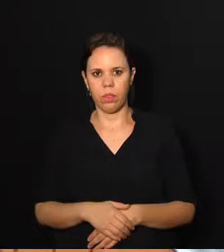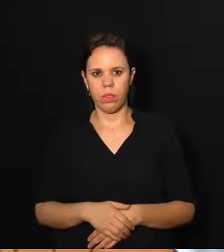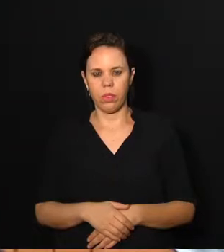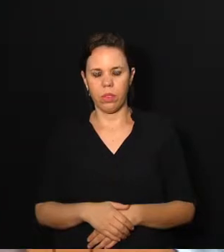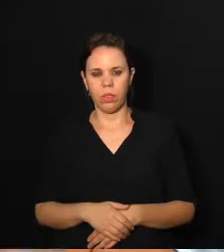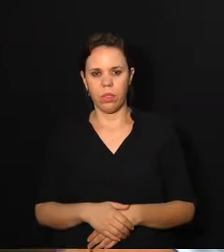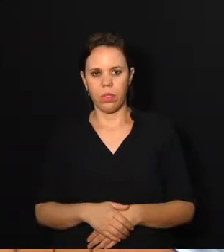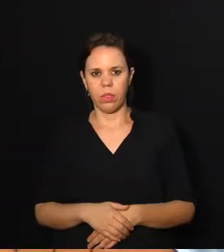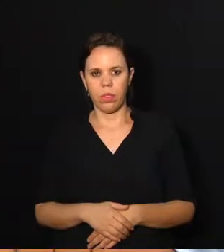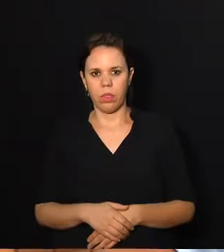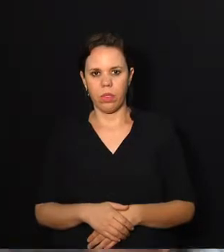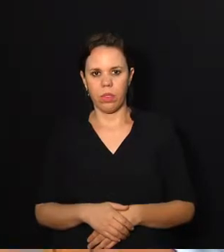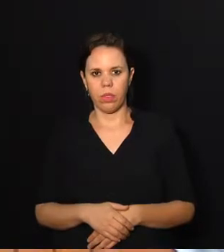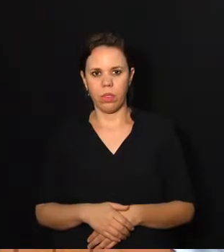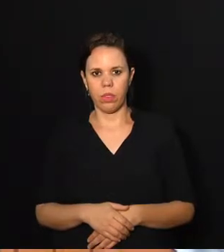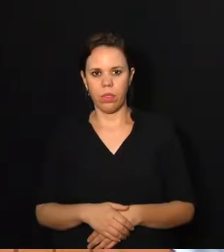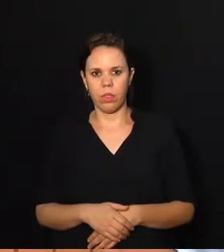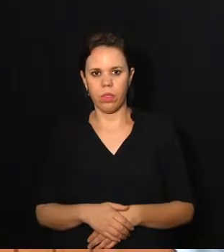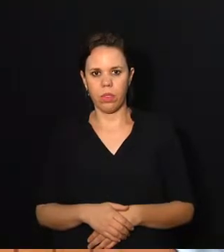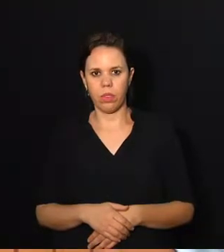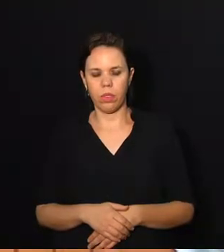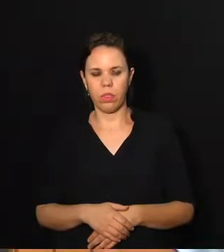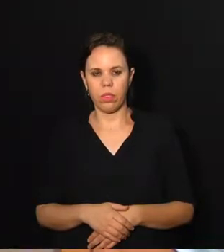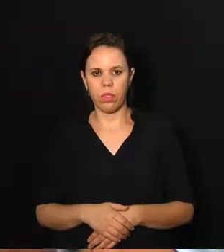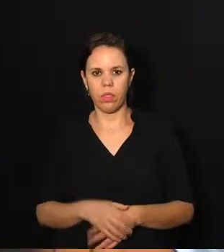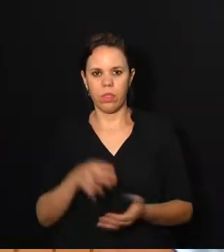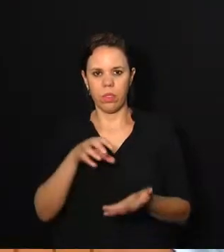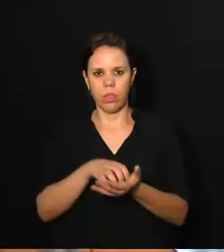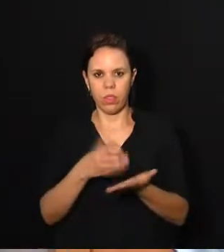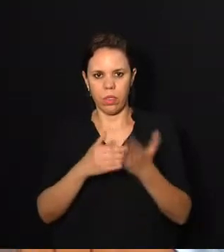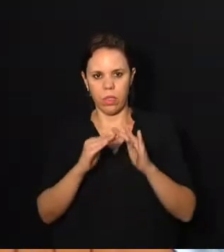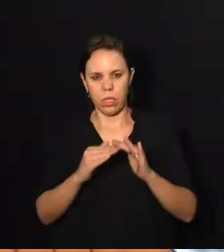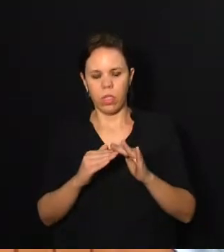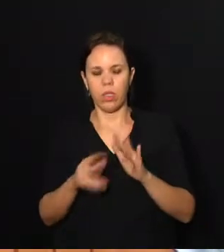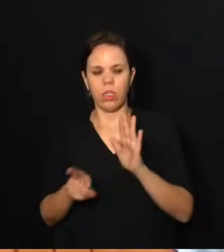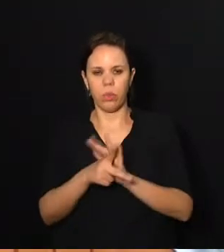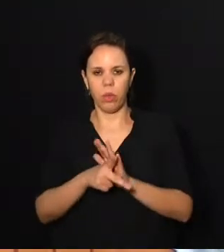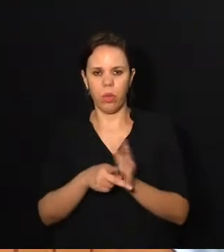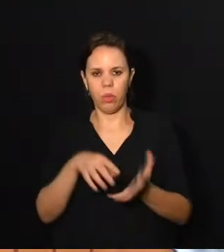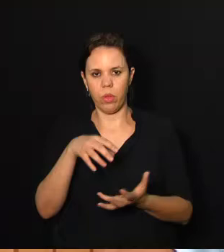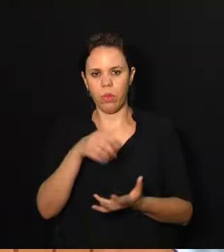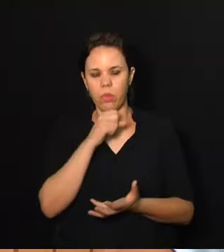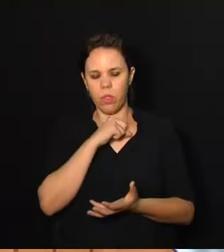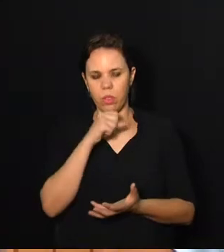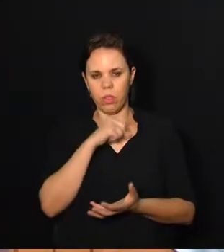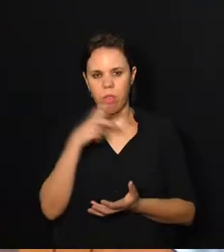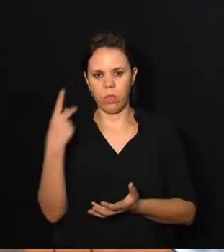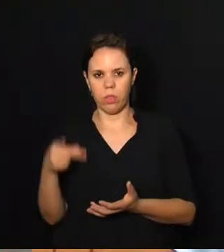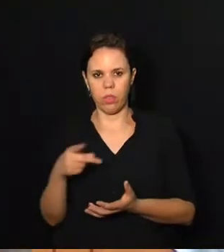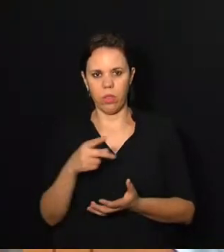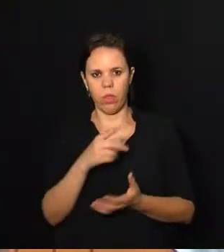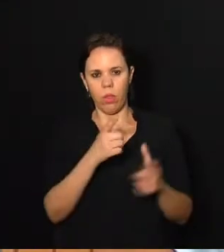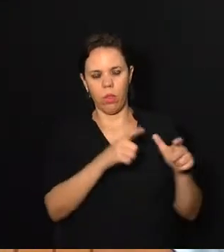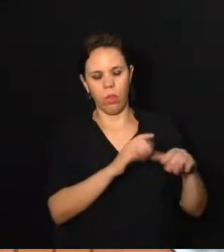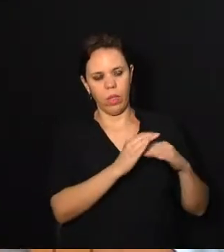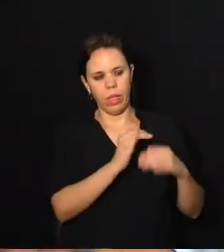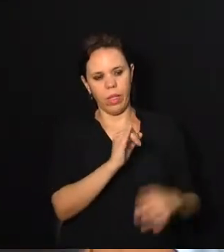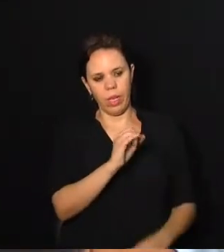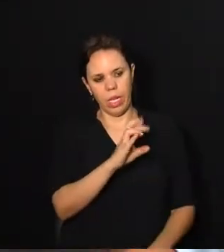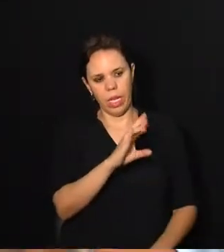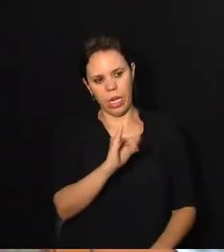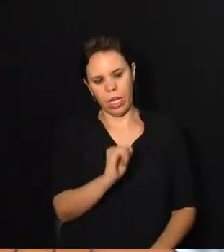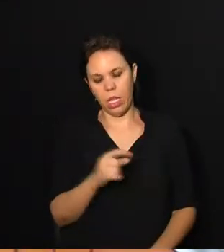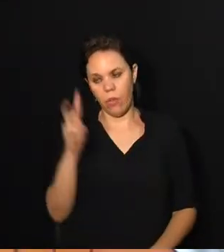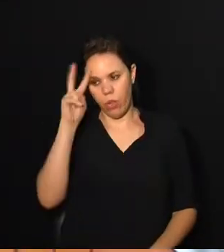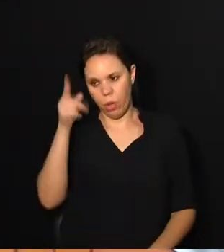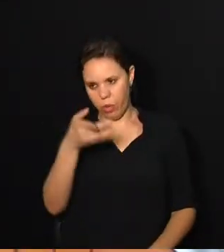Né? Porque, mas está indo lá a creche para idoso, lá no Jardim Icaraí. Então, eu lembro aqui,